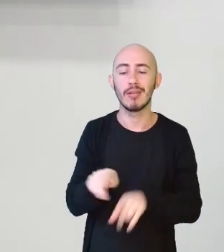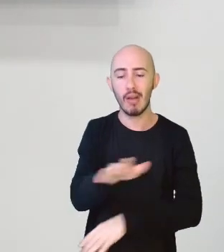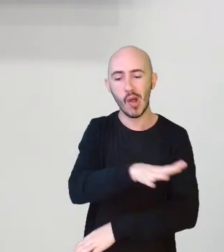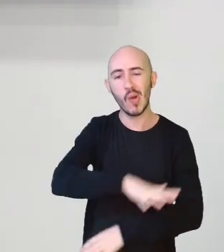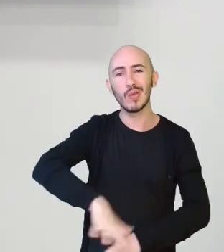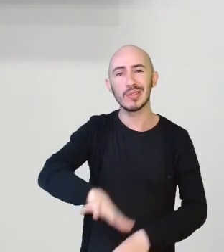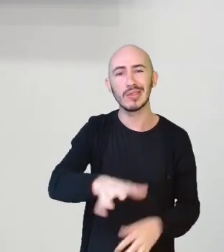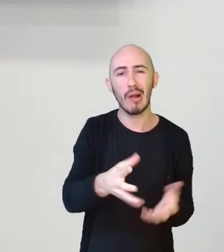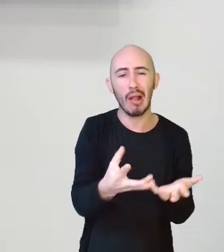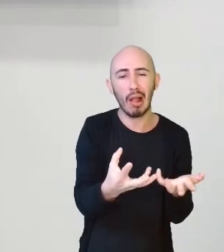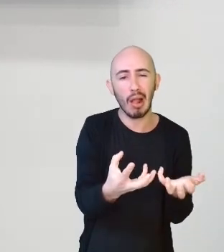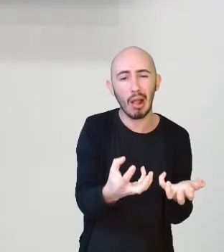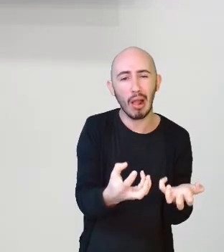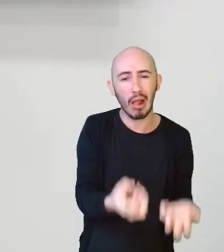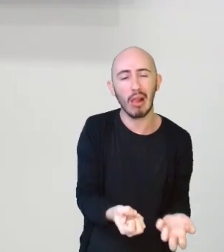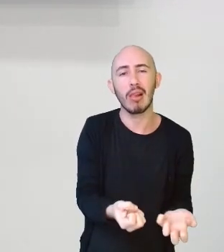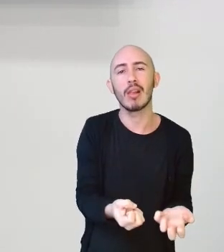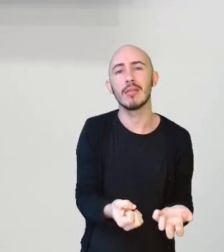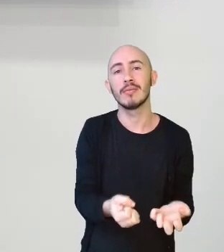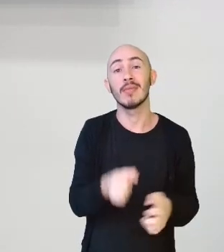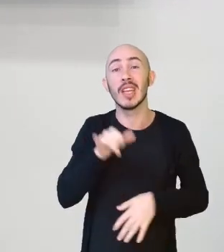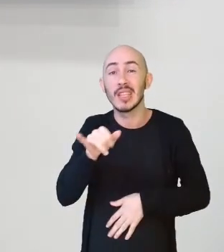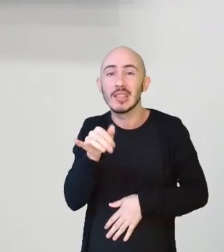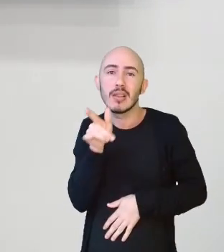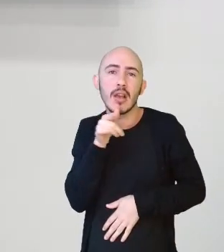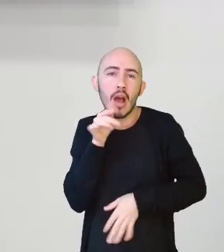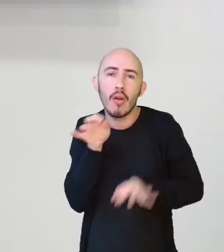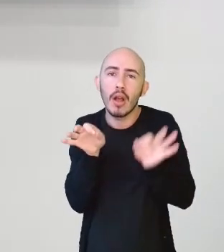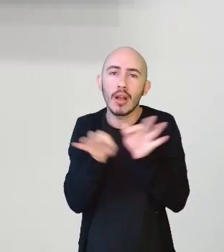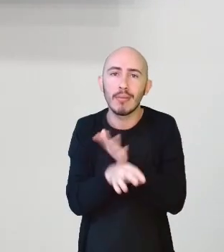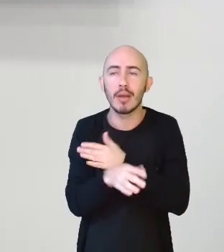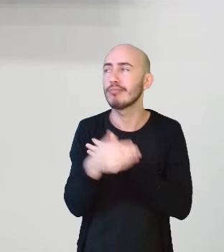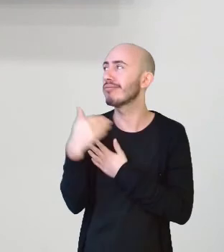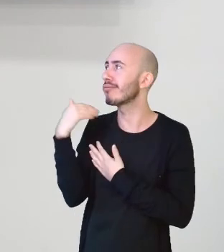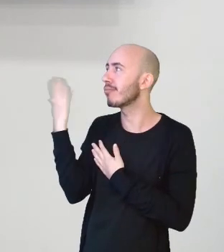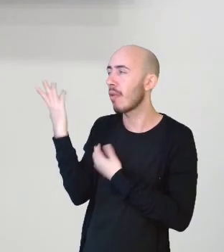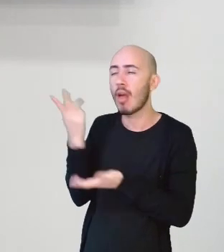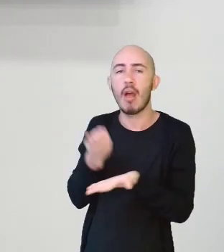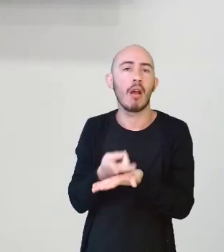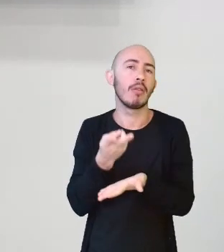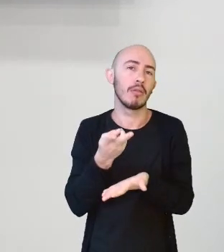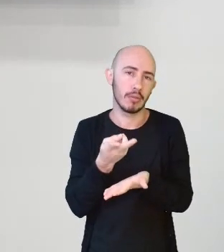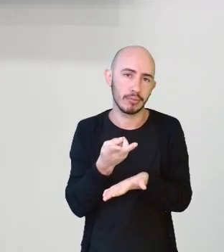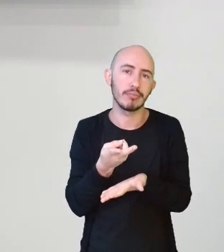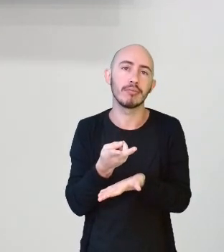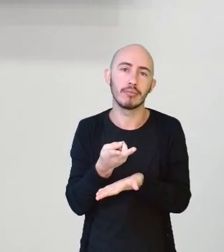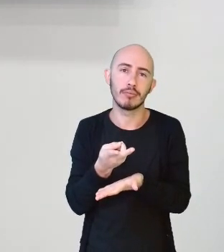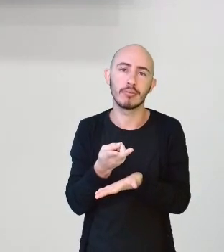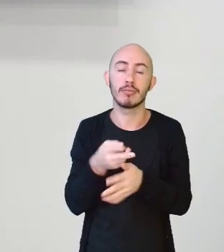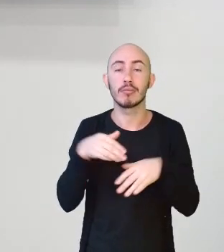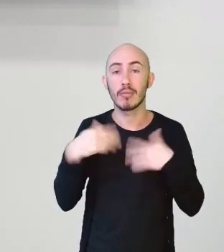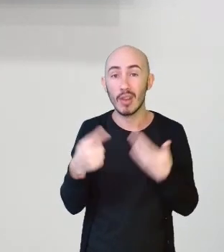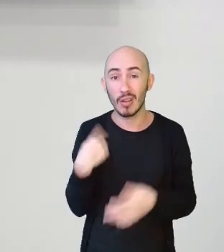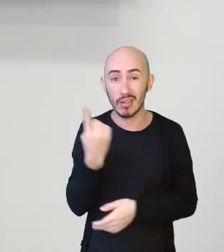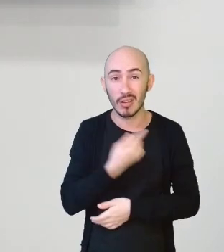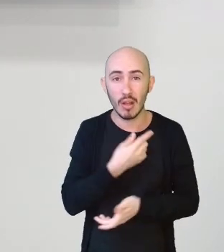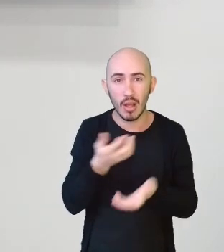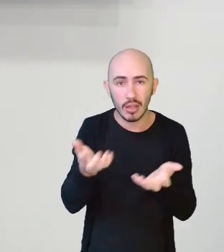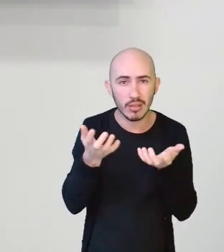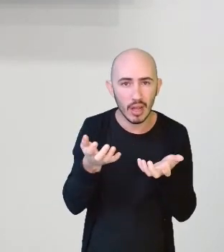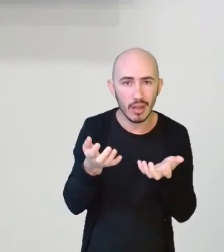seca. Se a água acabar, essa será a realidade do nosso planeta. E eu acho que não é isso que